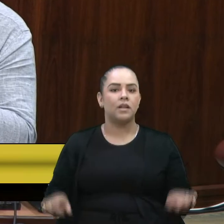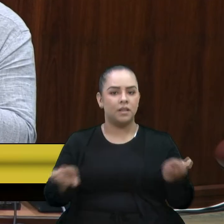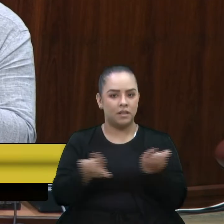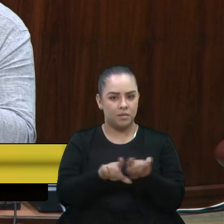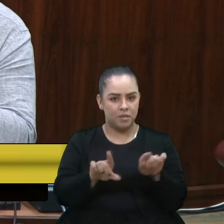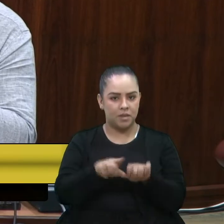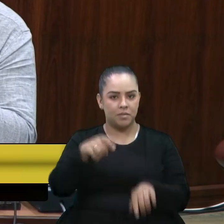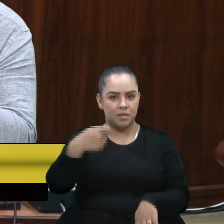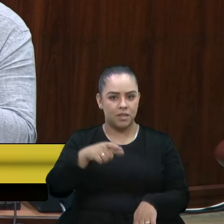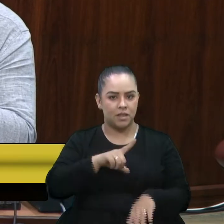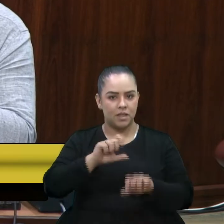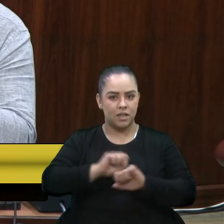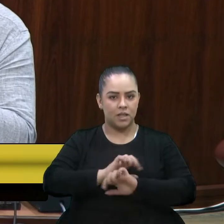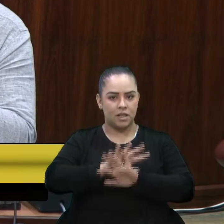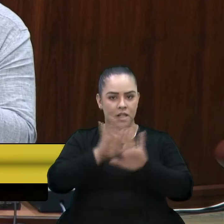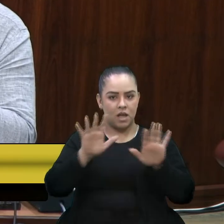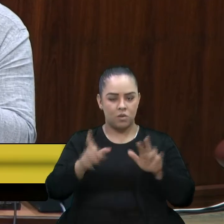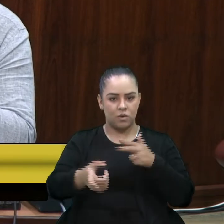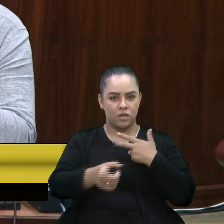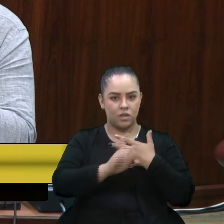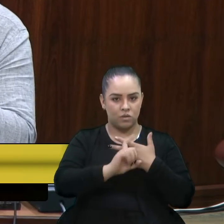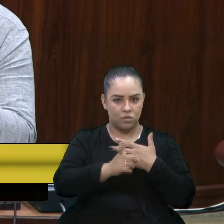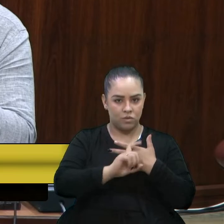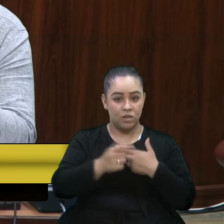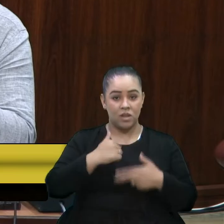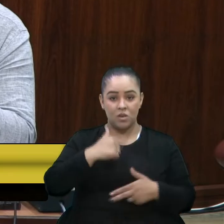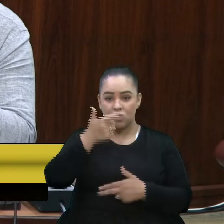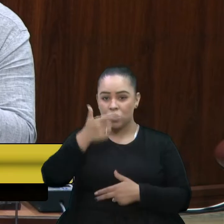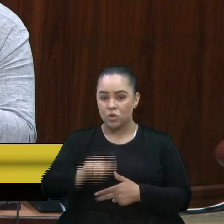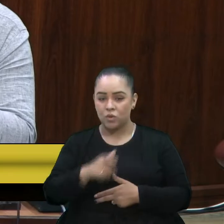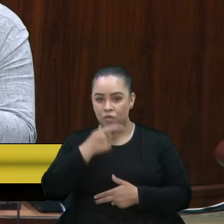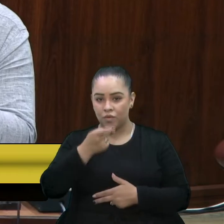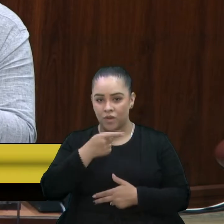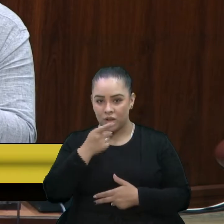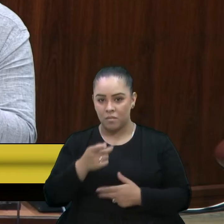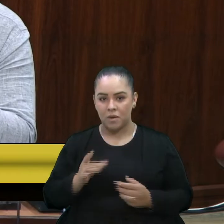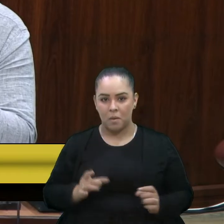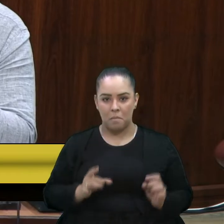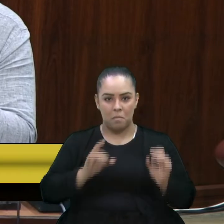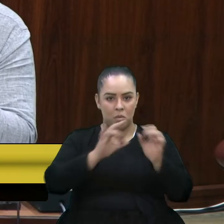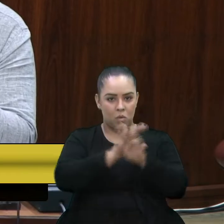posição clara do Executivo, e eu retorno aqui para concluir.